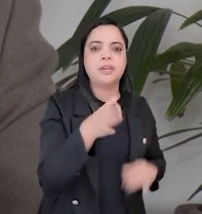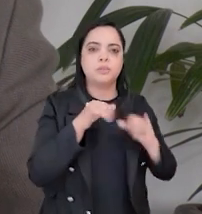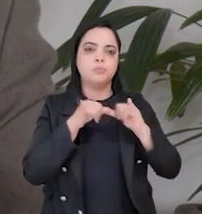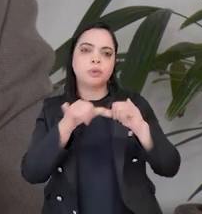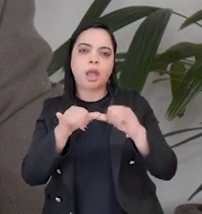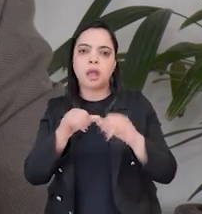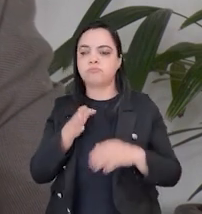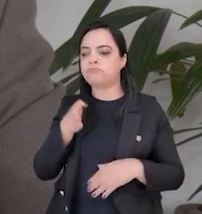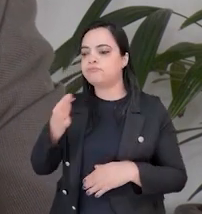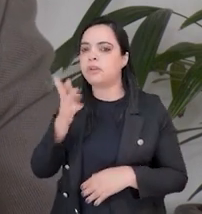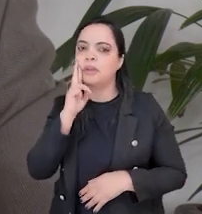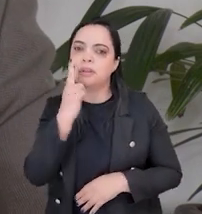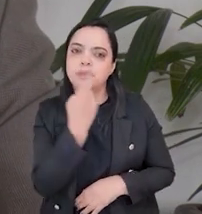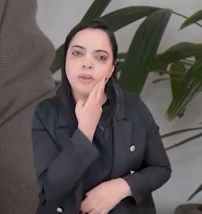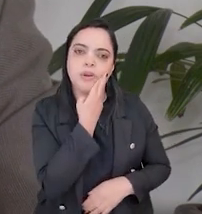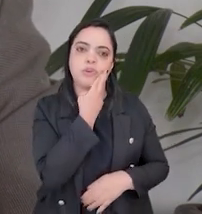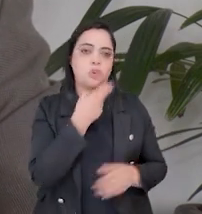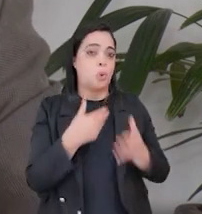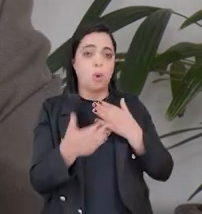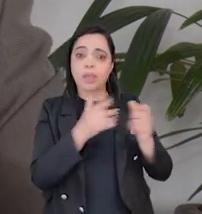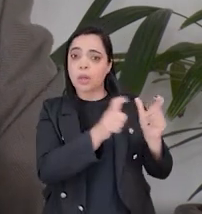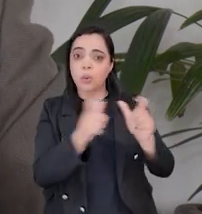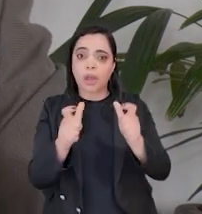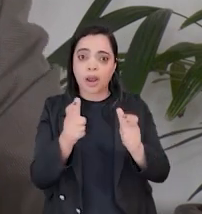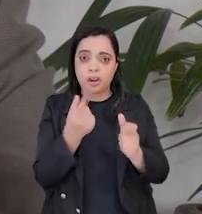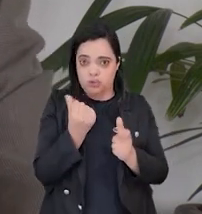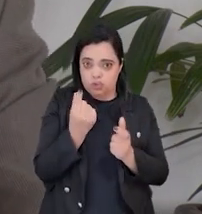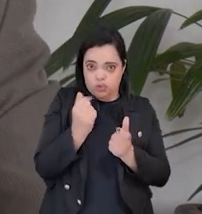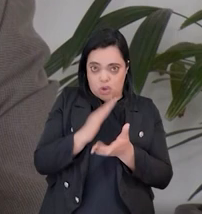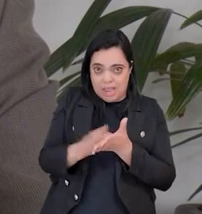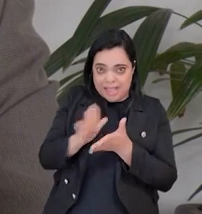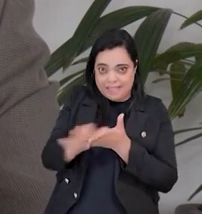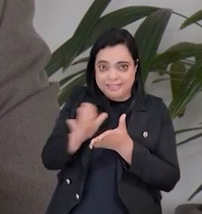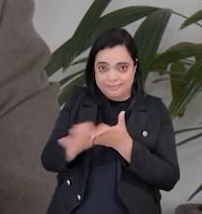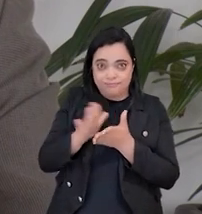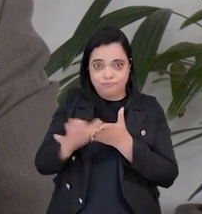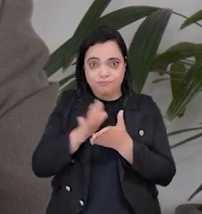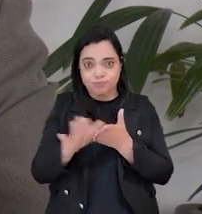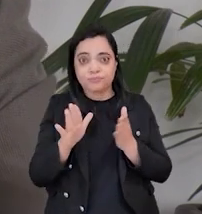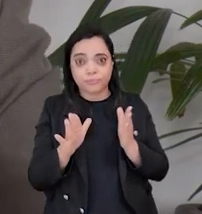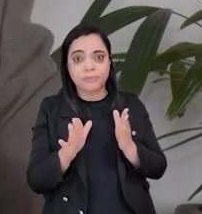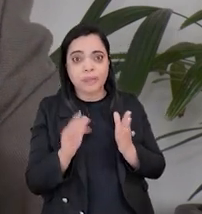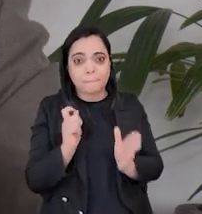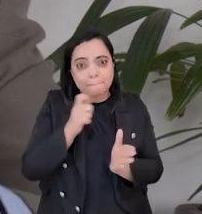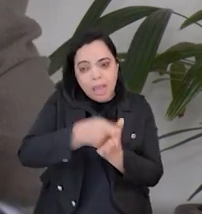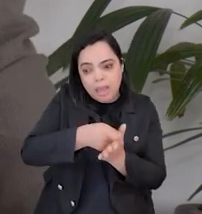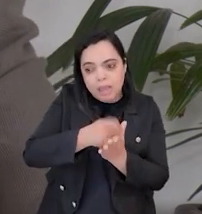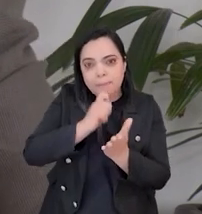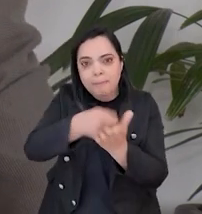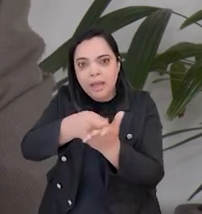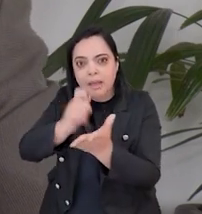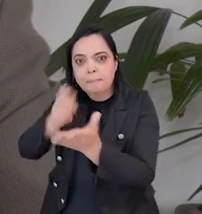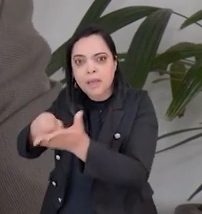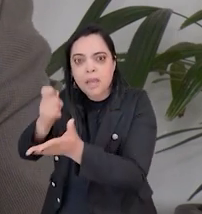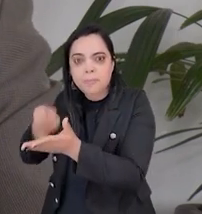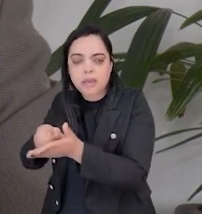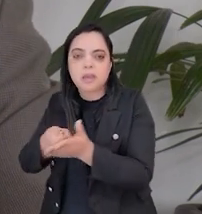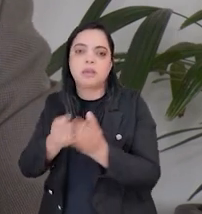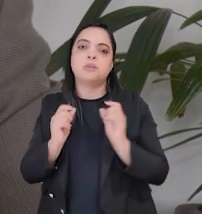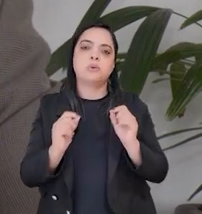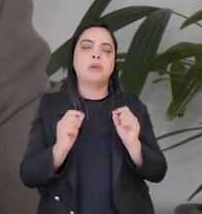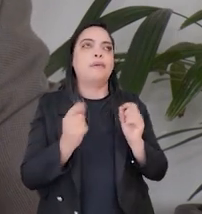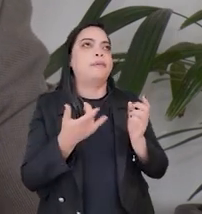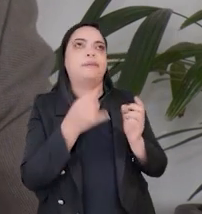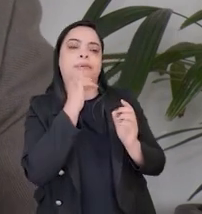vai no restaurante vai em algum lugar em que a gente gasta algum dinheiro para pagar alguma